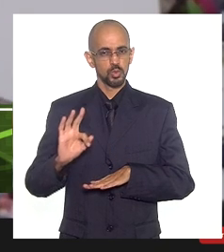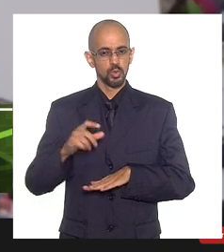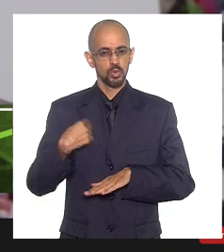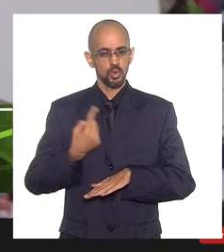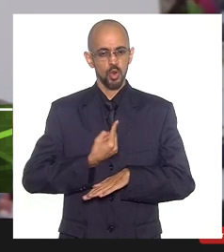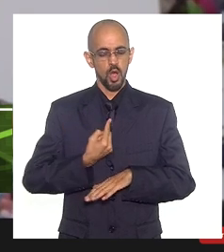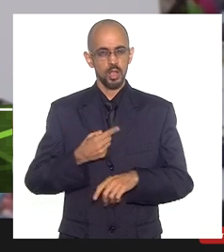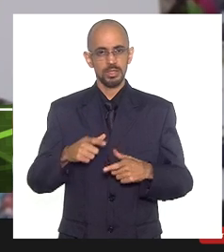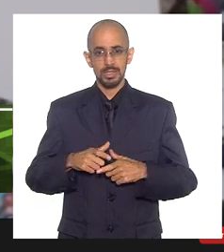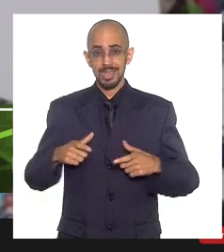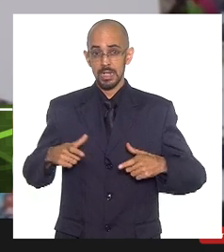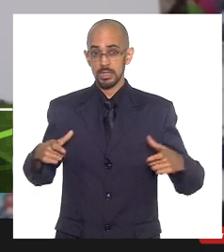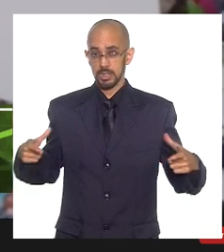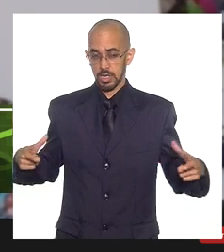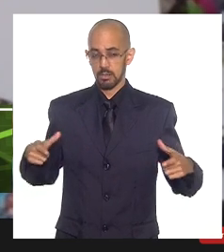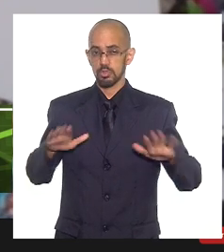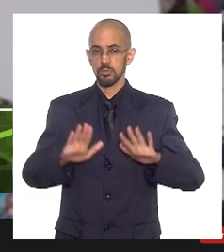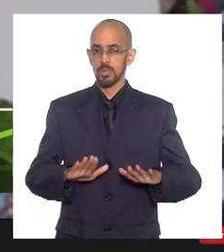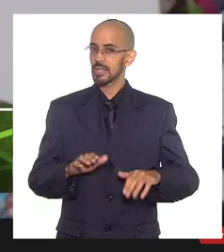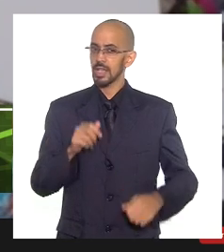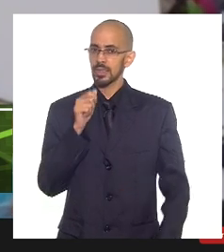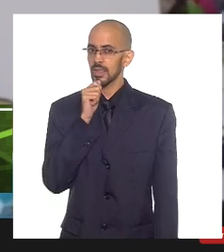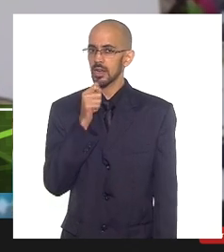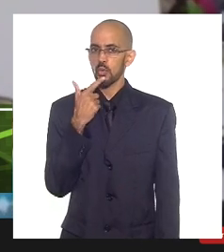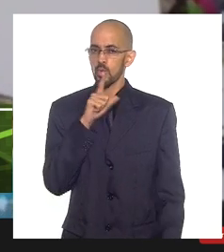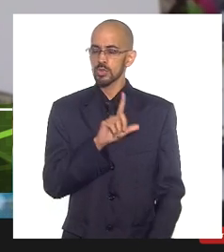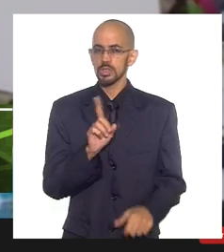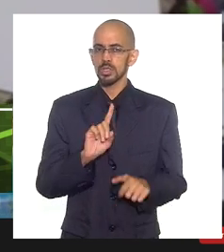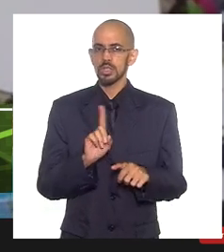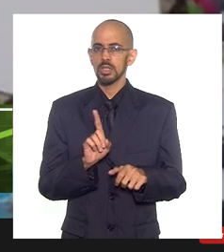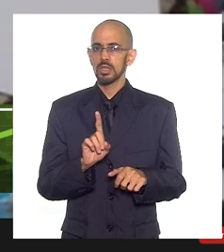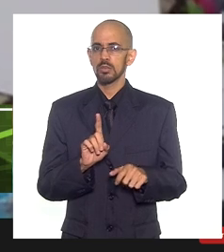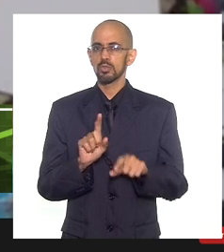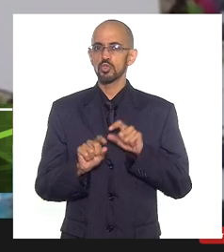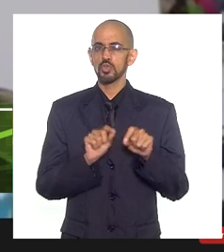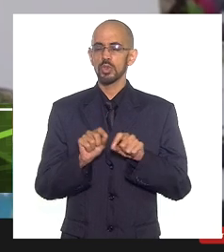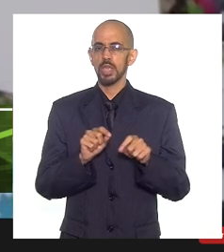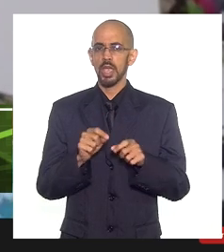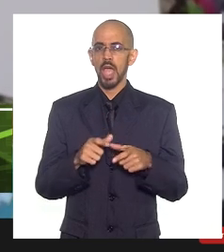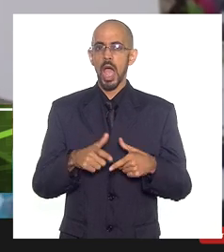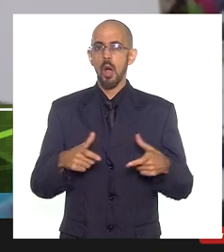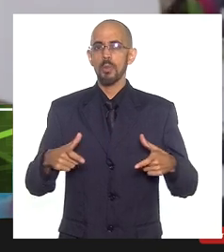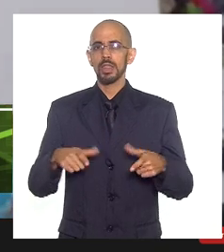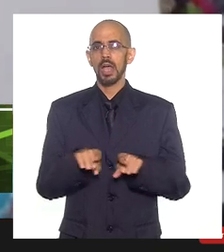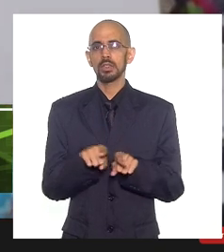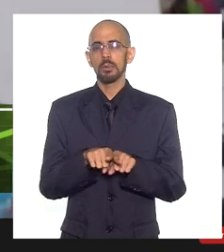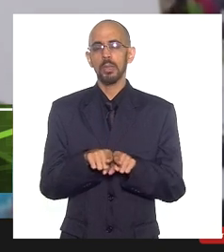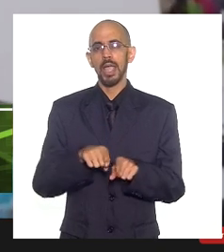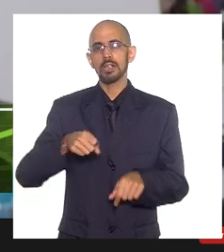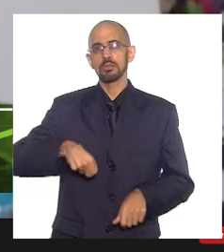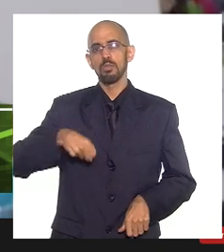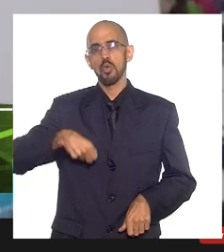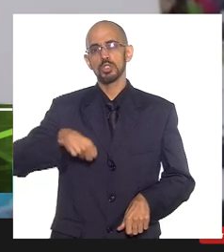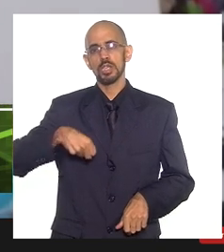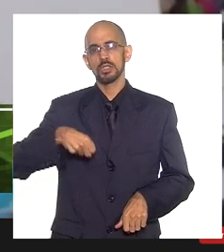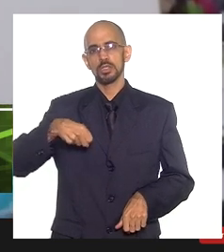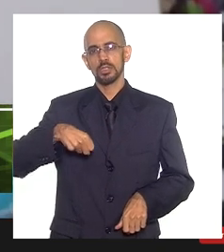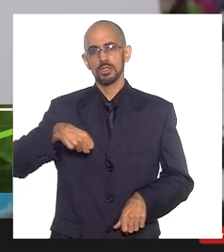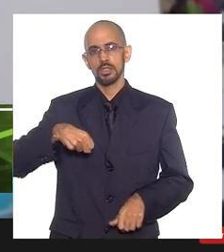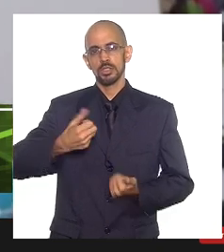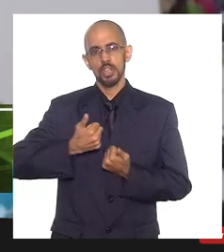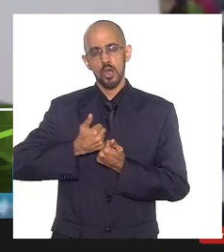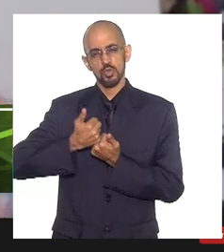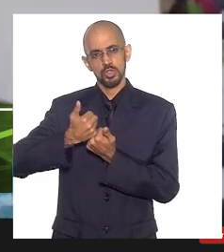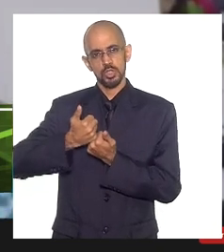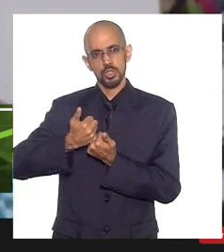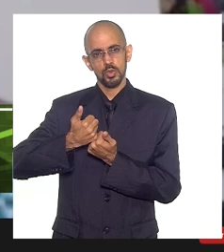muito nos últimos anos mas não conseguiu fazer crescer o número de bolsas e além de crescer o número de bolsas a gente precisa